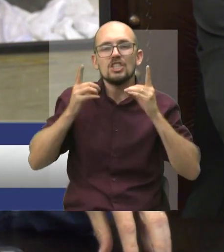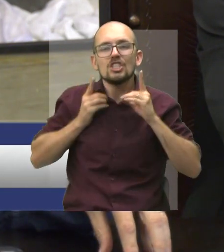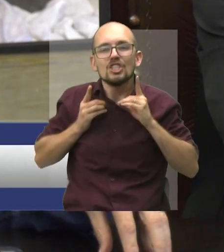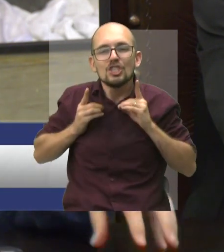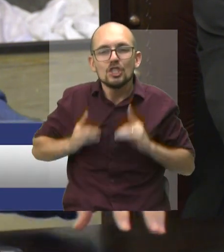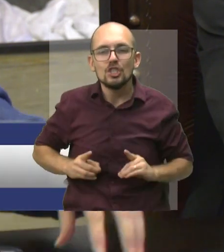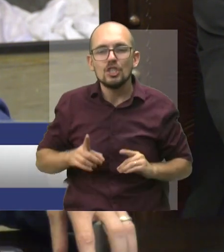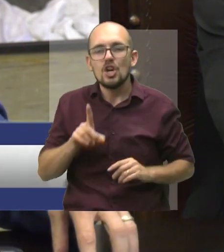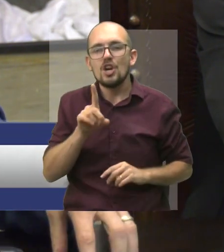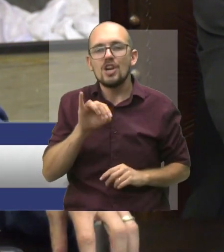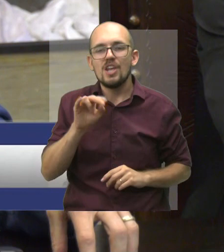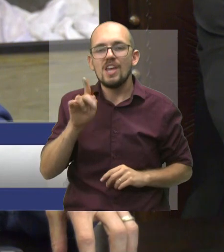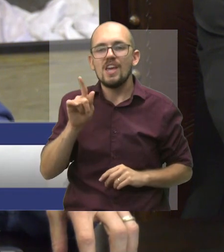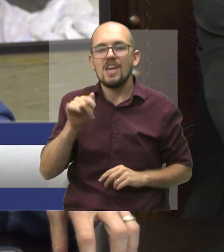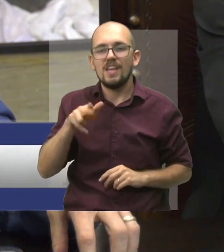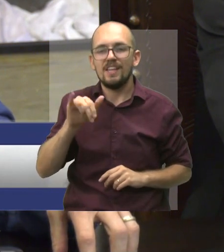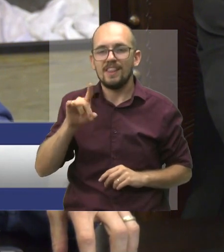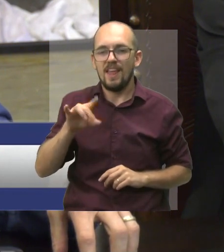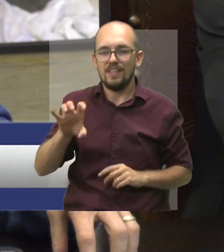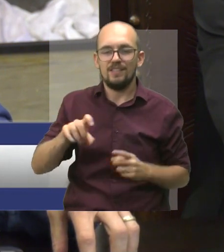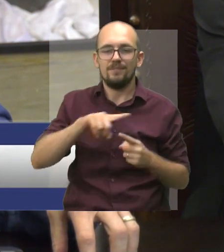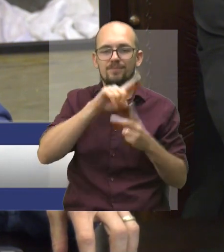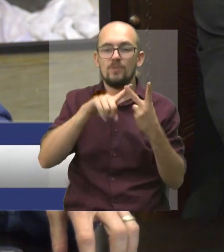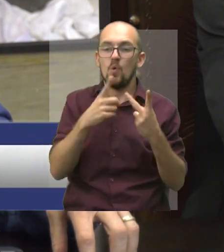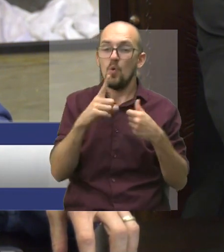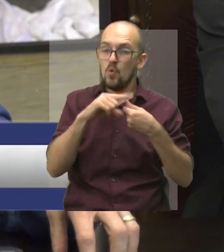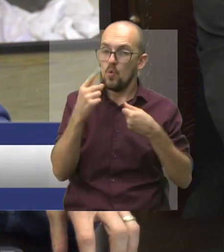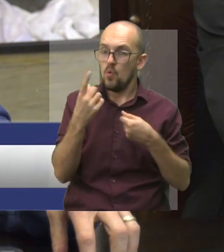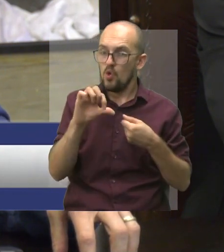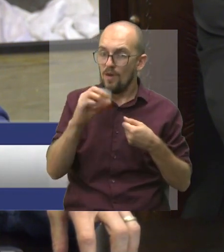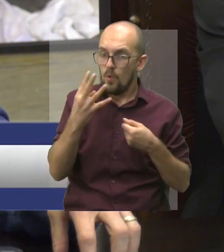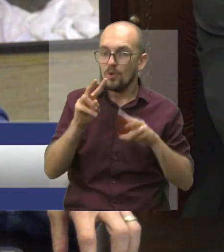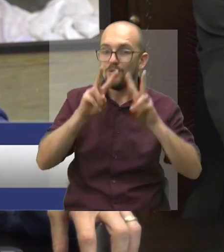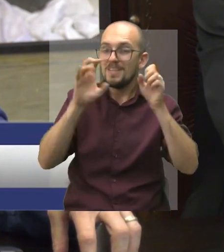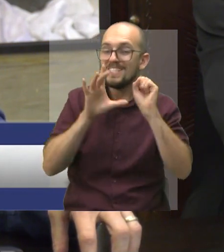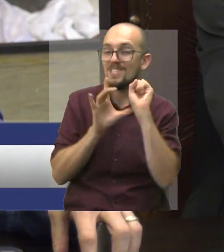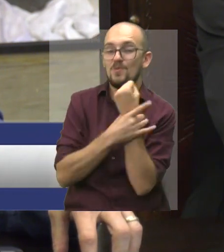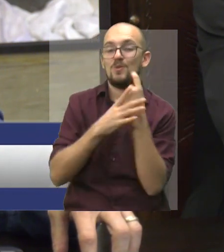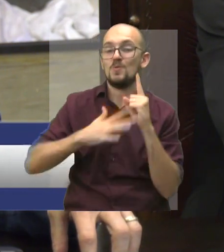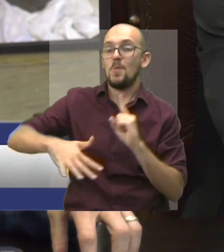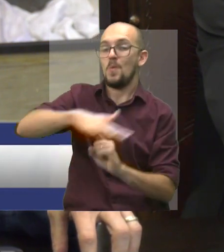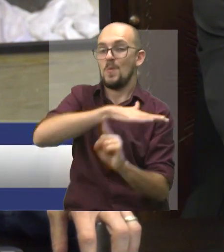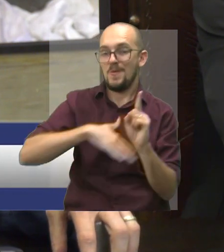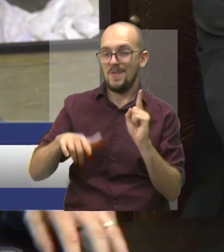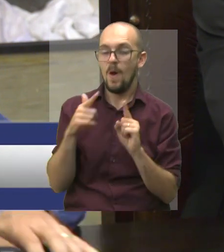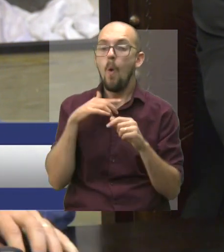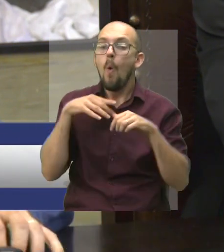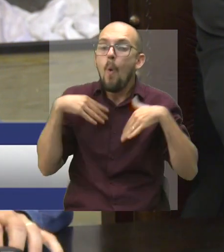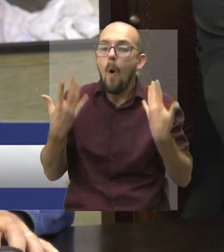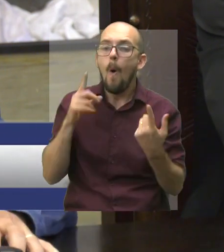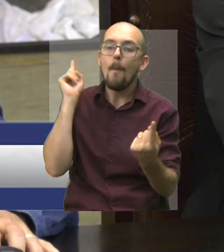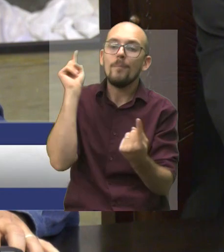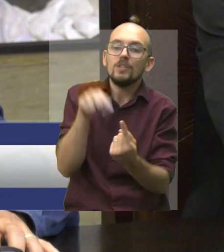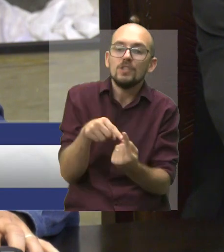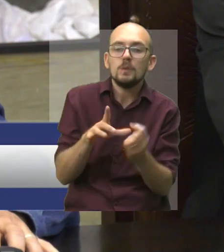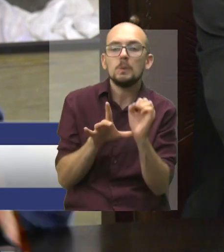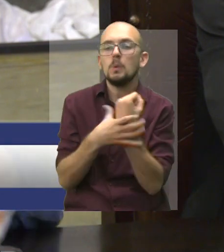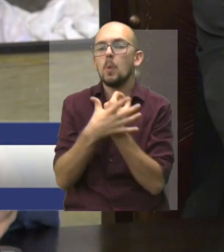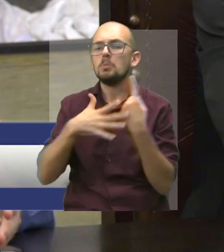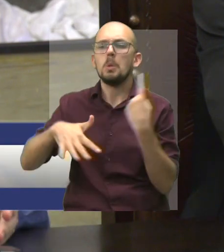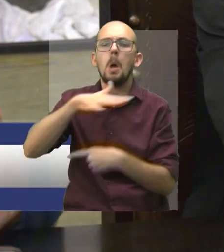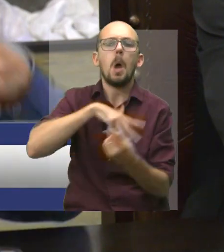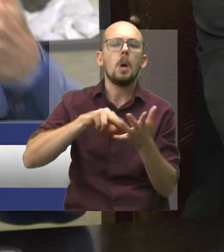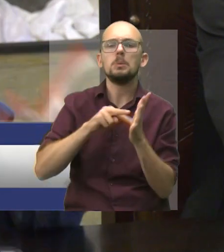pessoa humana, e o 194 fala da Seguridade Social, quais são as finalidades, ou qual é a finalidade da Seguridade Social,